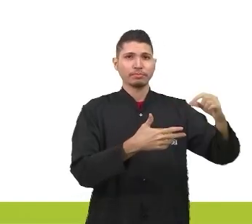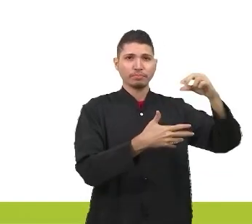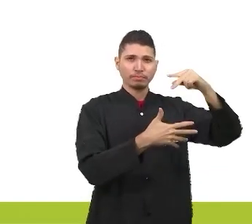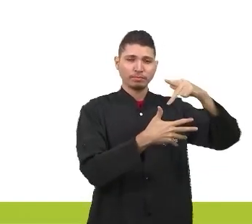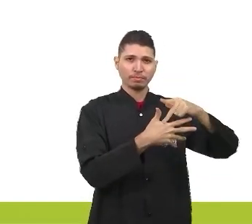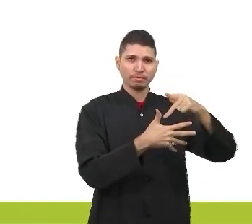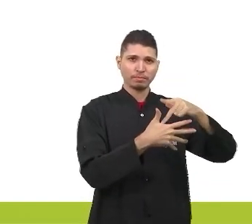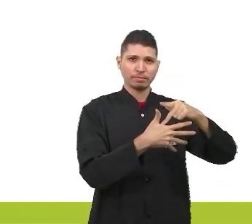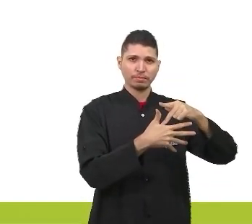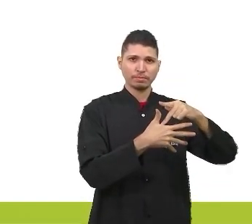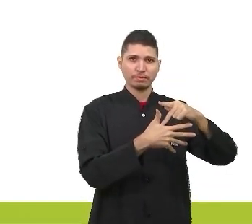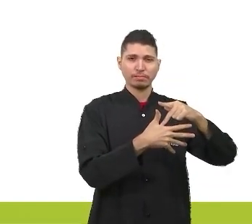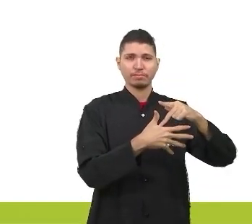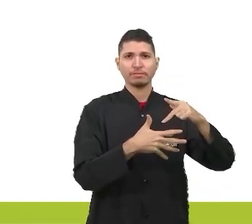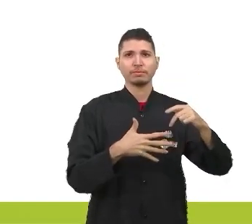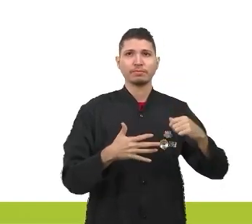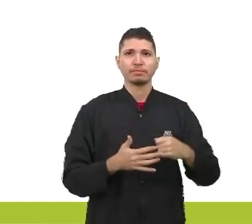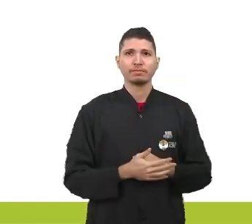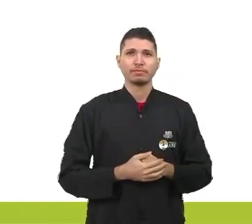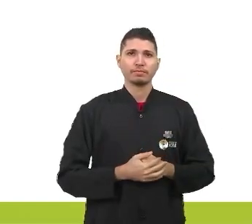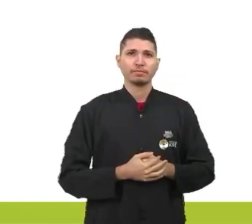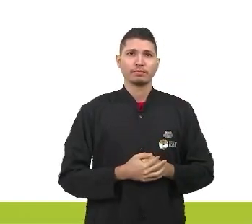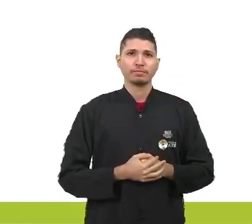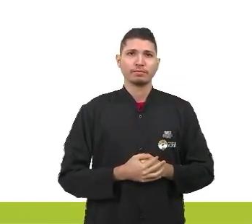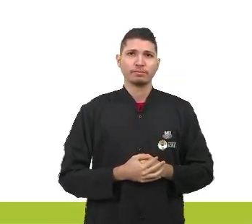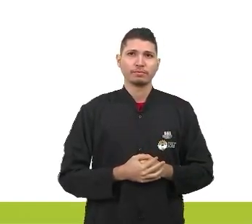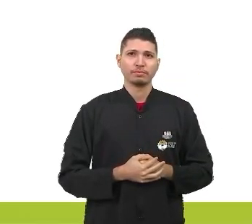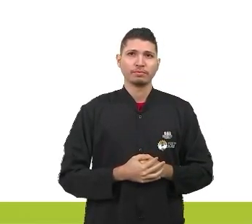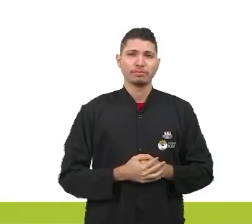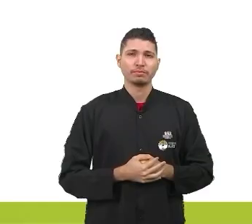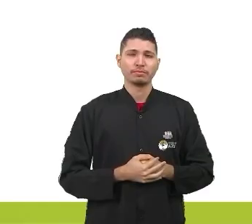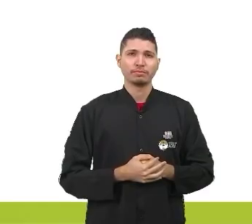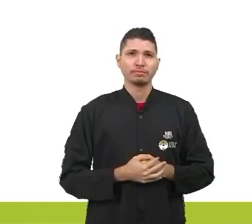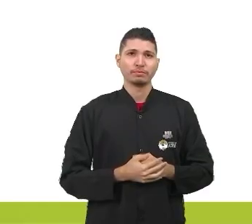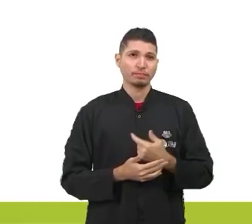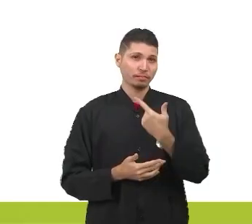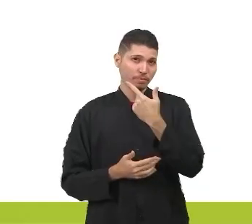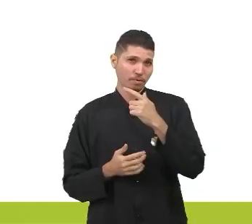na tirinha aqui, se em tirinhas,